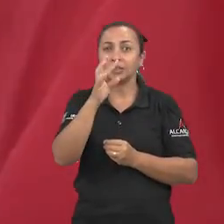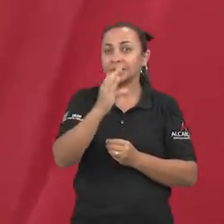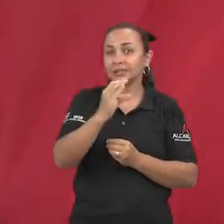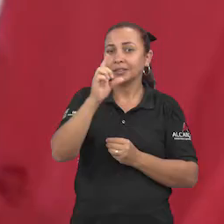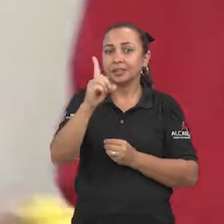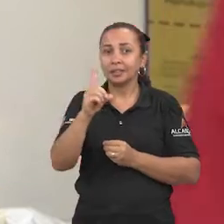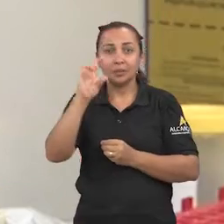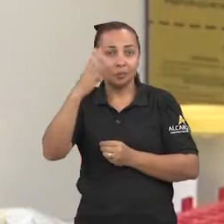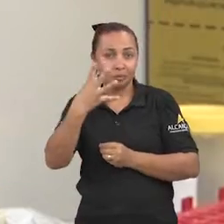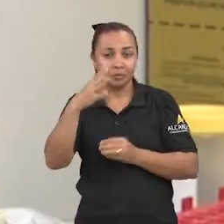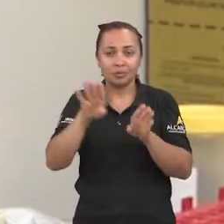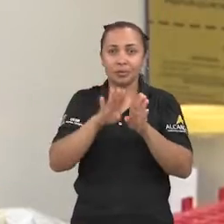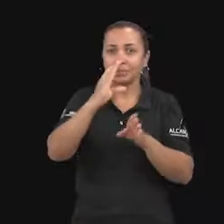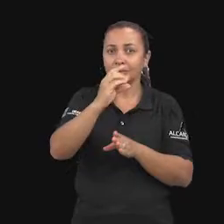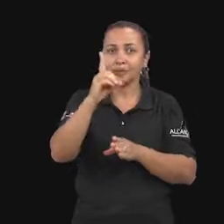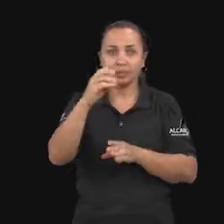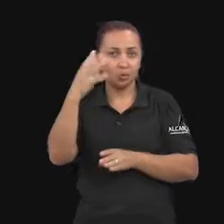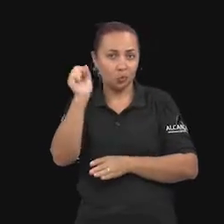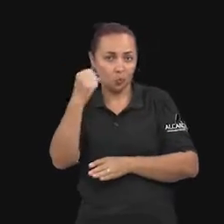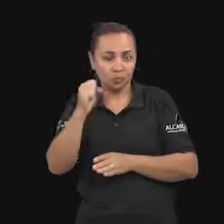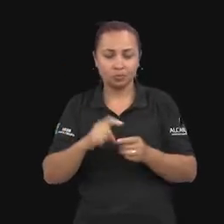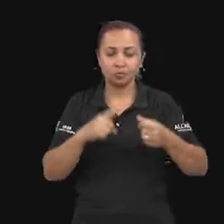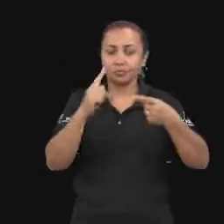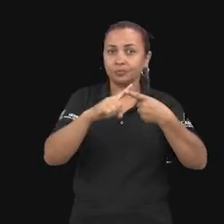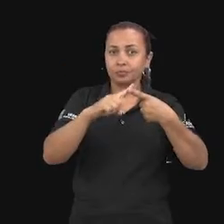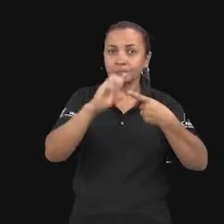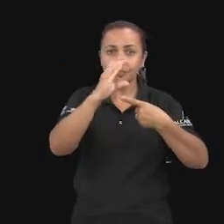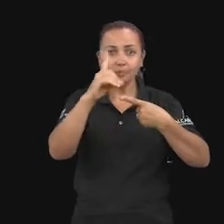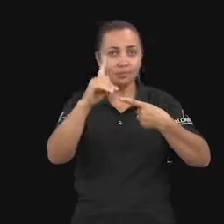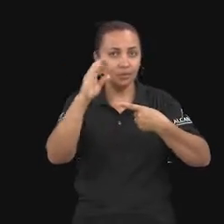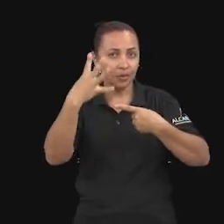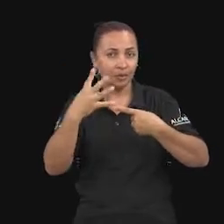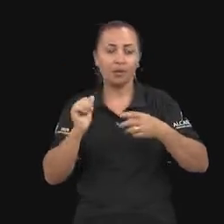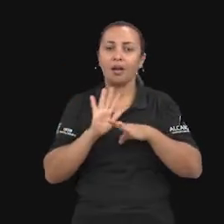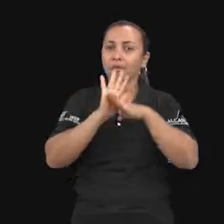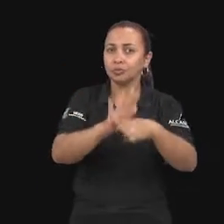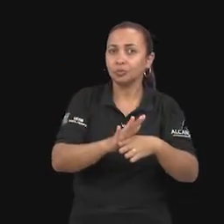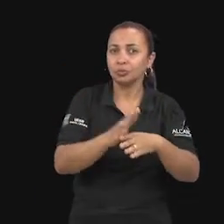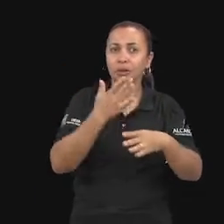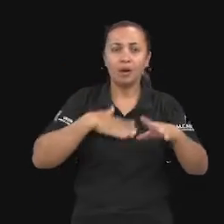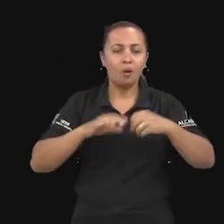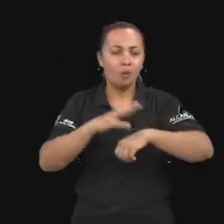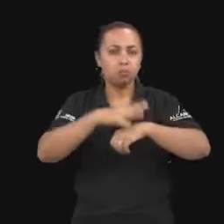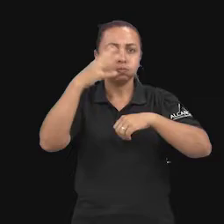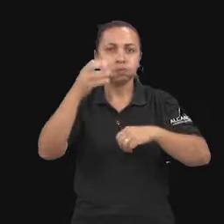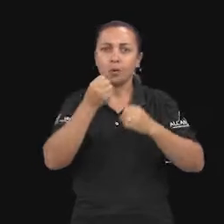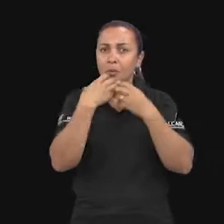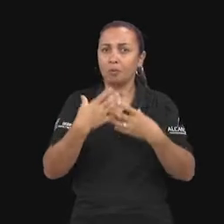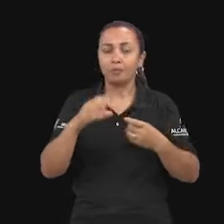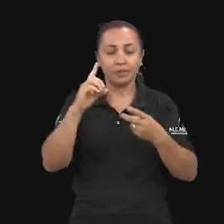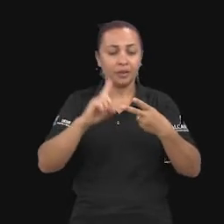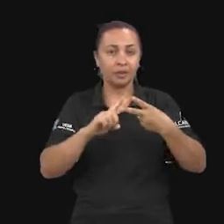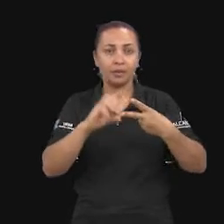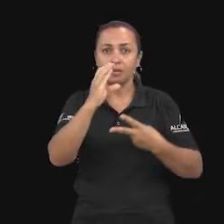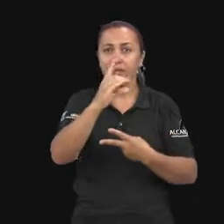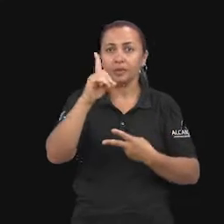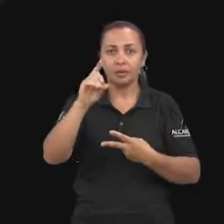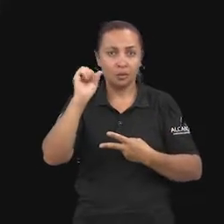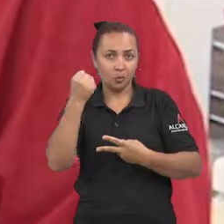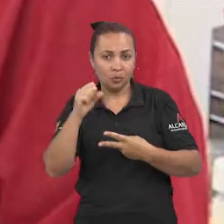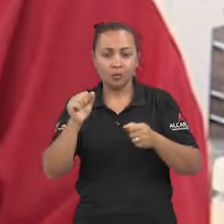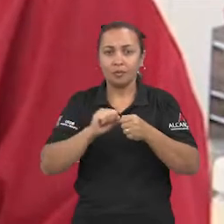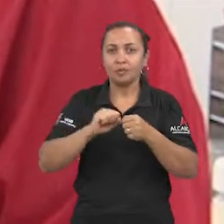CD4, ele ajuda, acontece a infecção oportunista. E já o CD8, ele vai fazer com que essa célula infectada seja